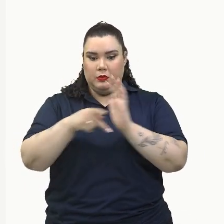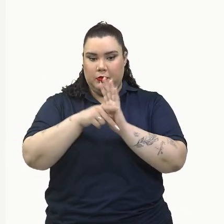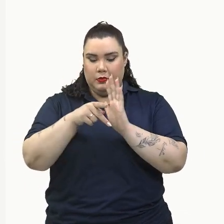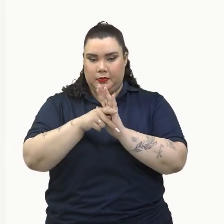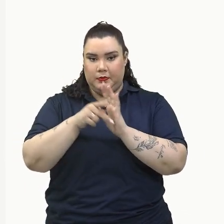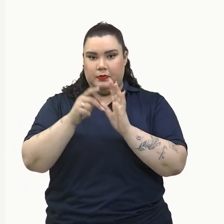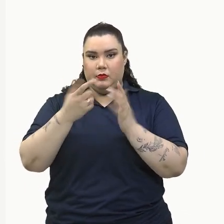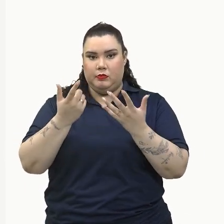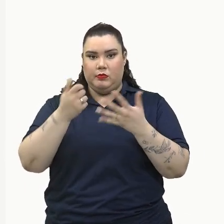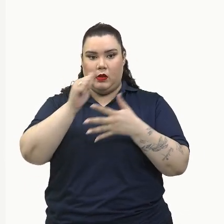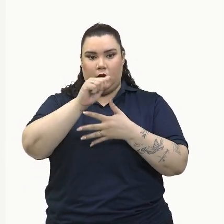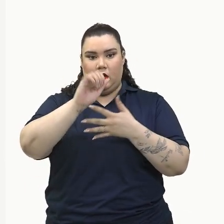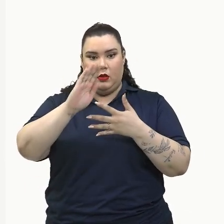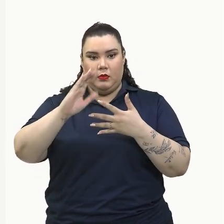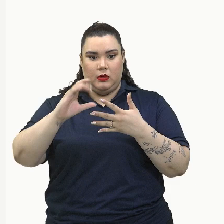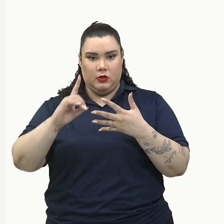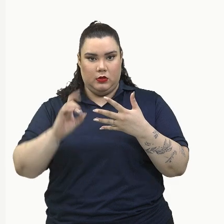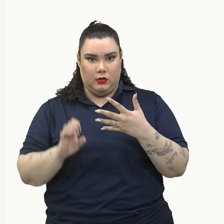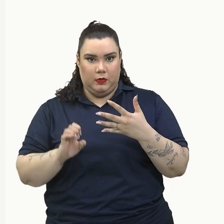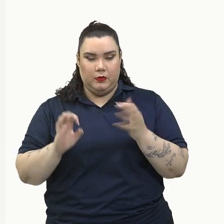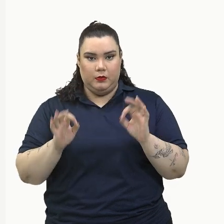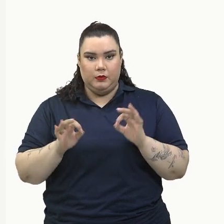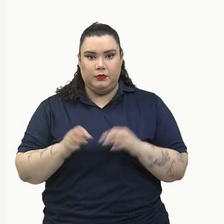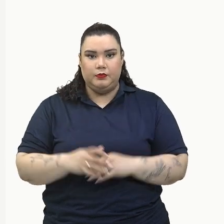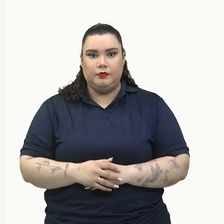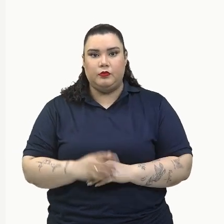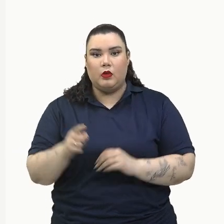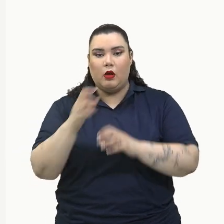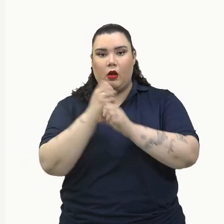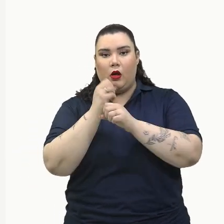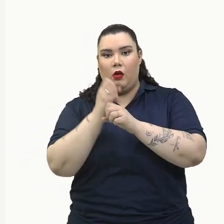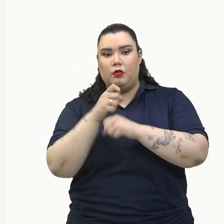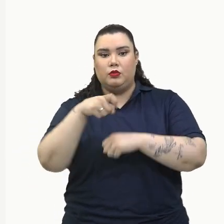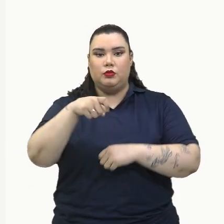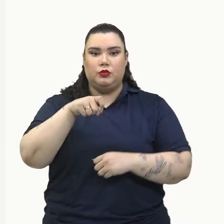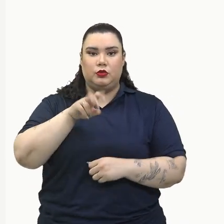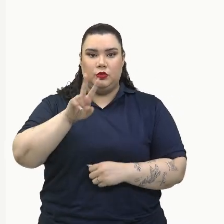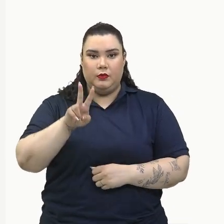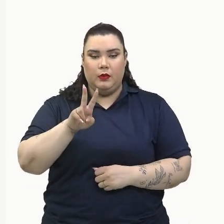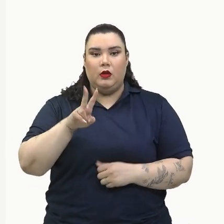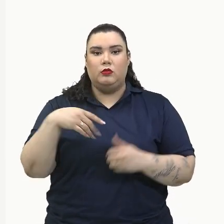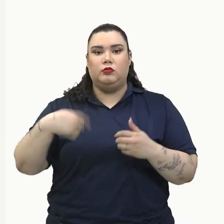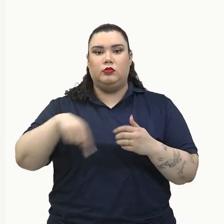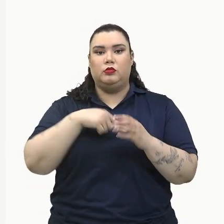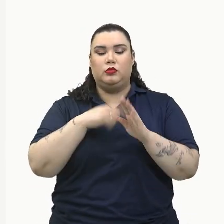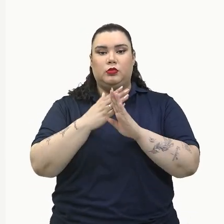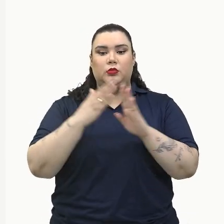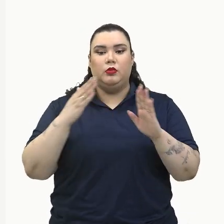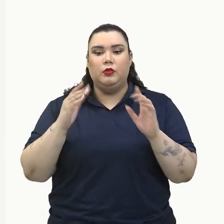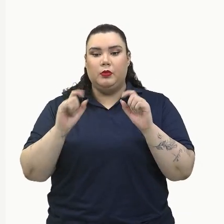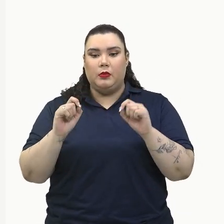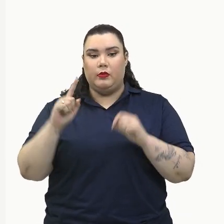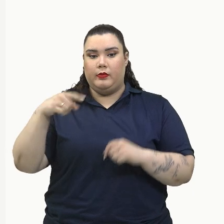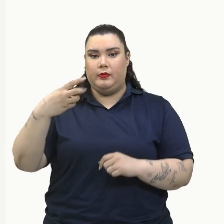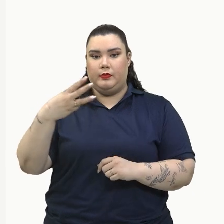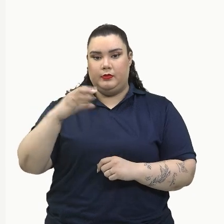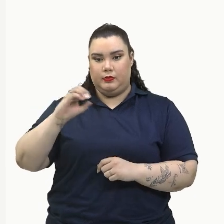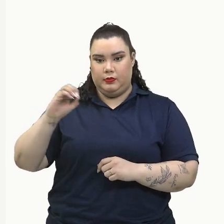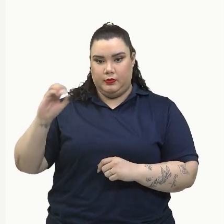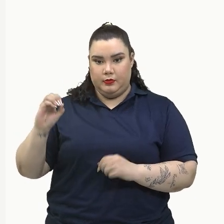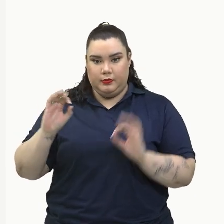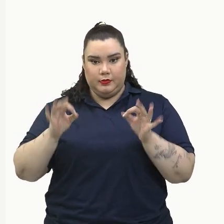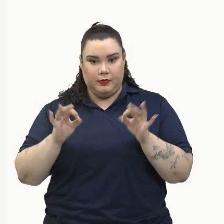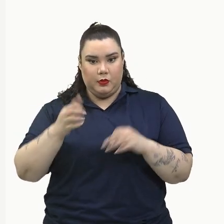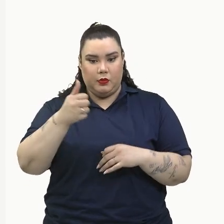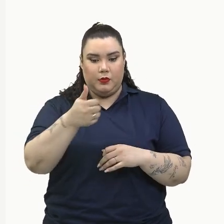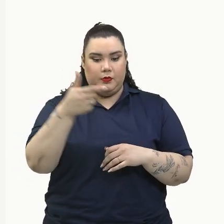alternativas. Lá no cálculo, quando nós calculamos lá o XV, né, encontramos lá 300, né, 12 dividido por